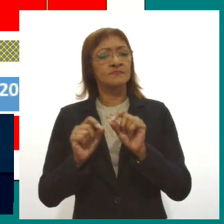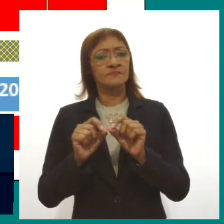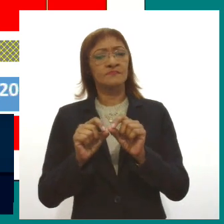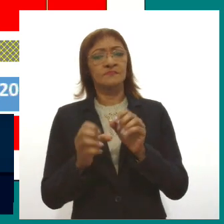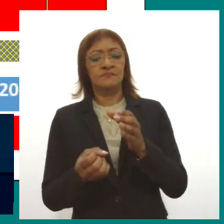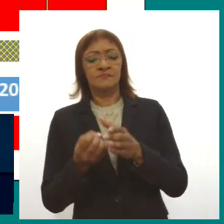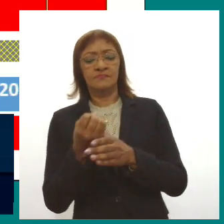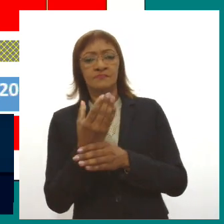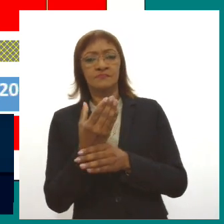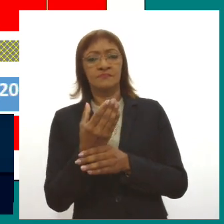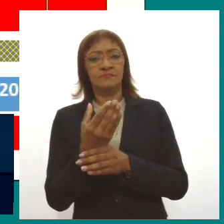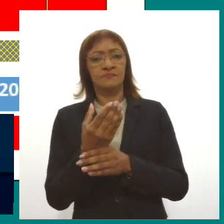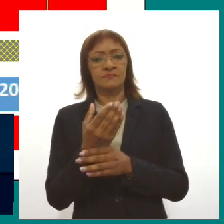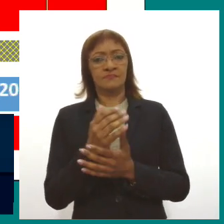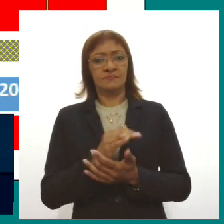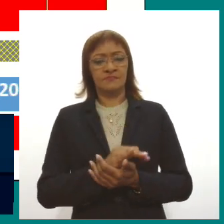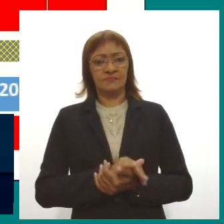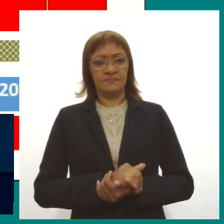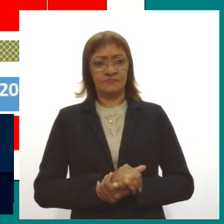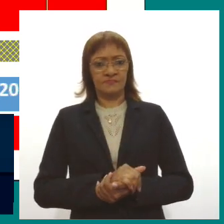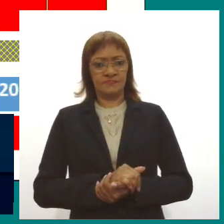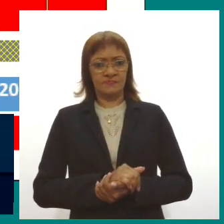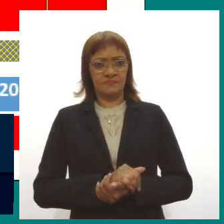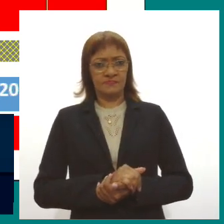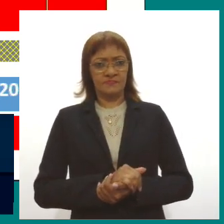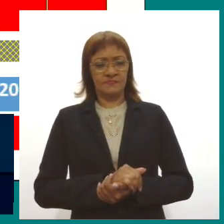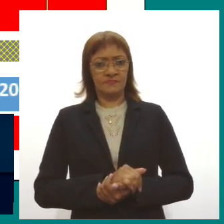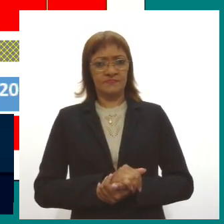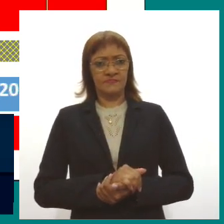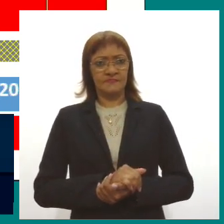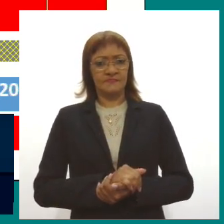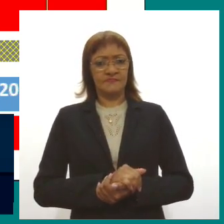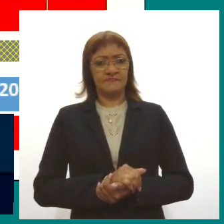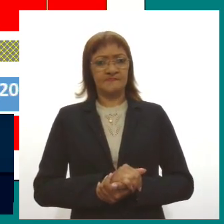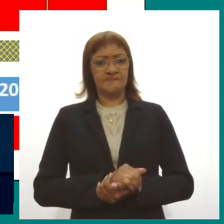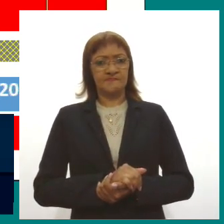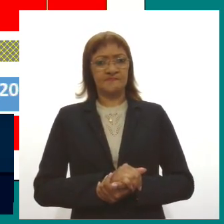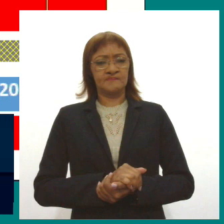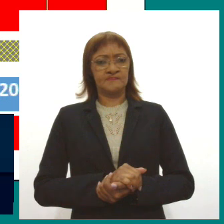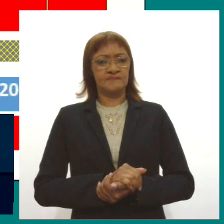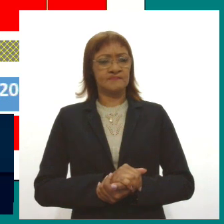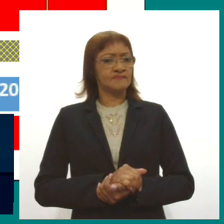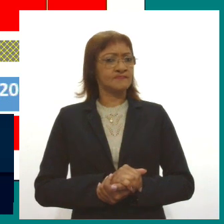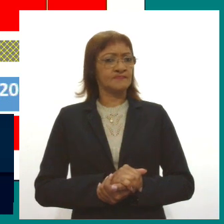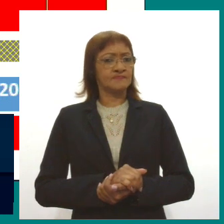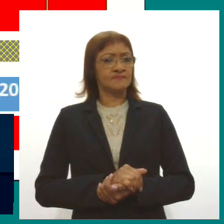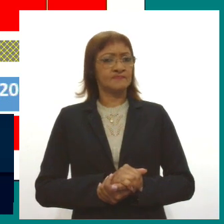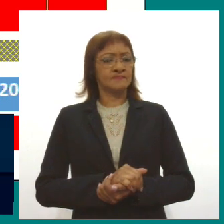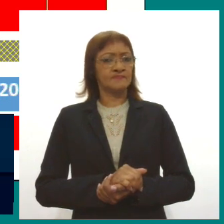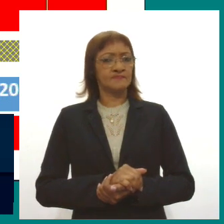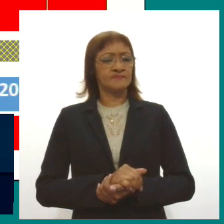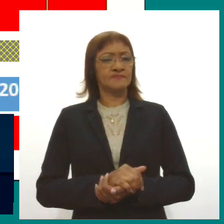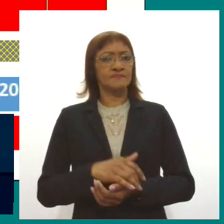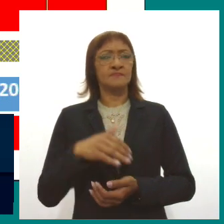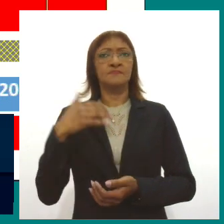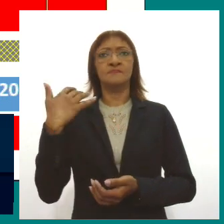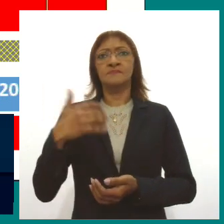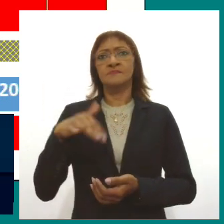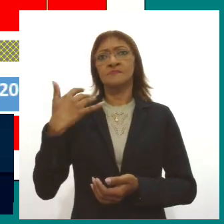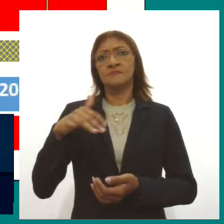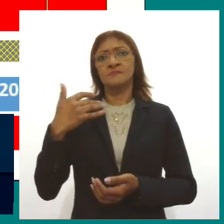instalação de um radar meteorológico que está na nossa mira. Mas é um instrumento muito caro. A